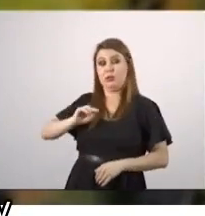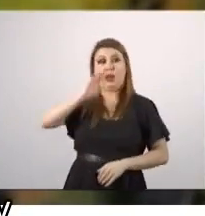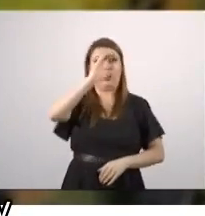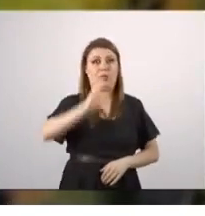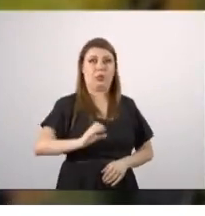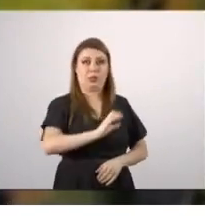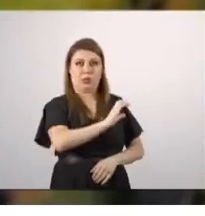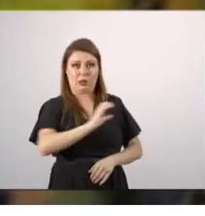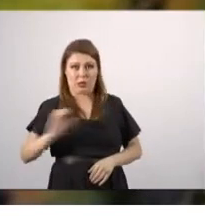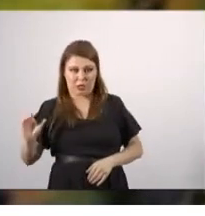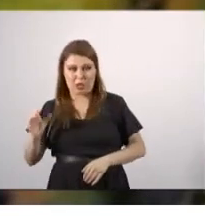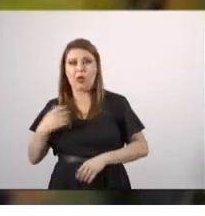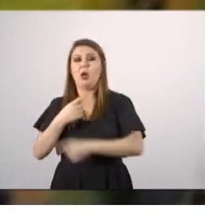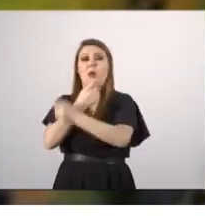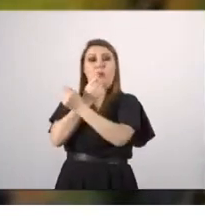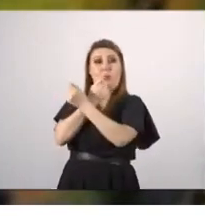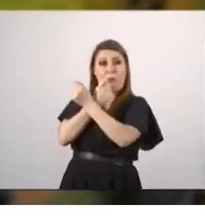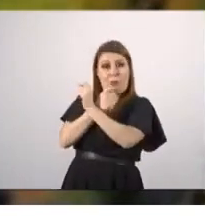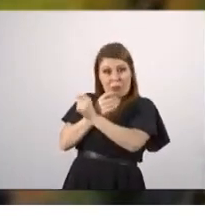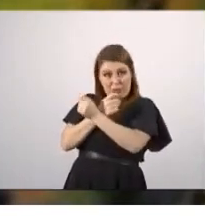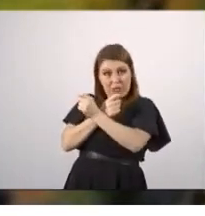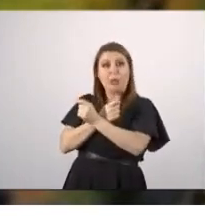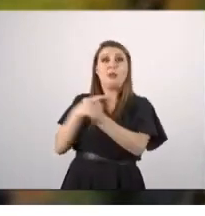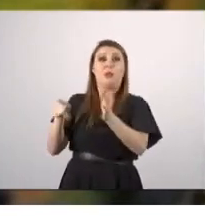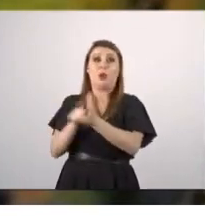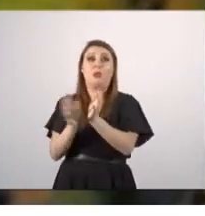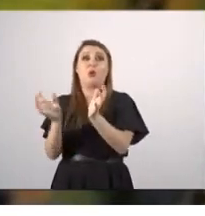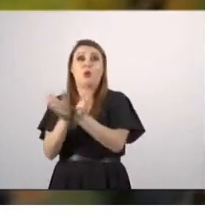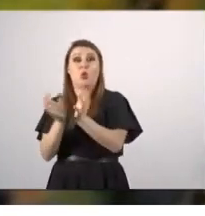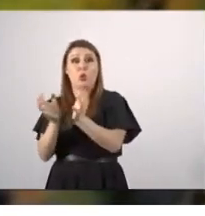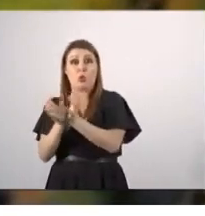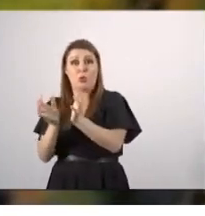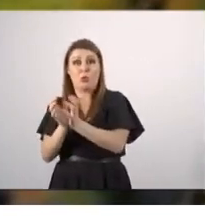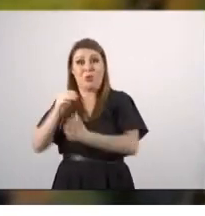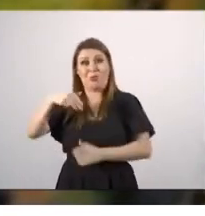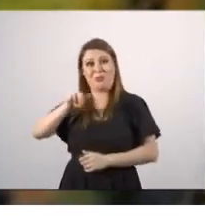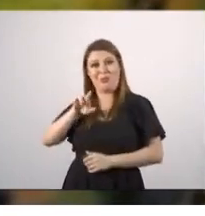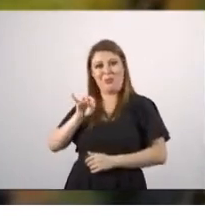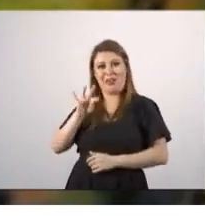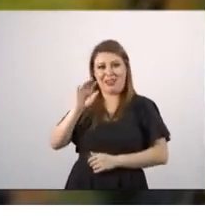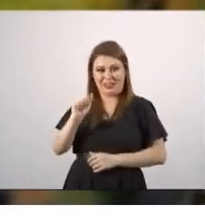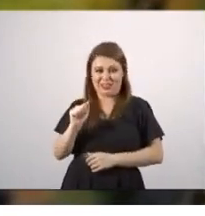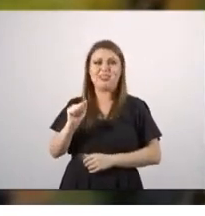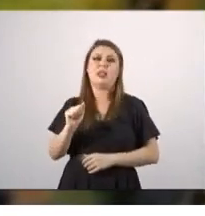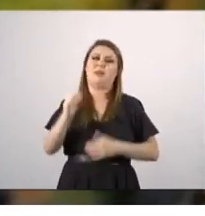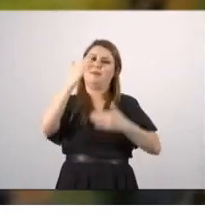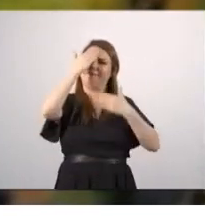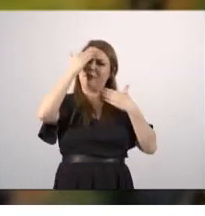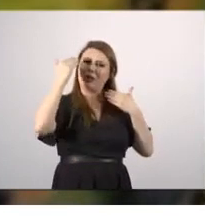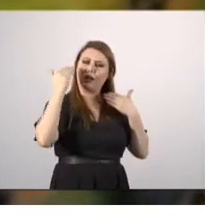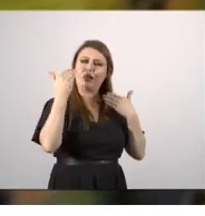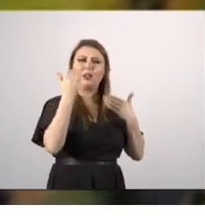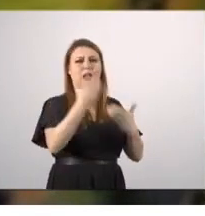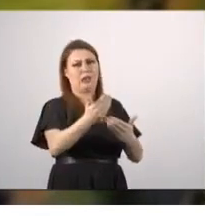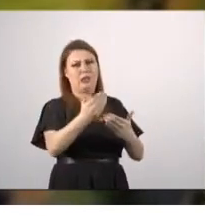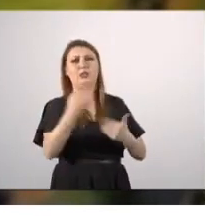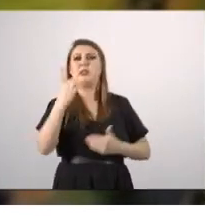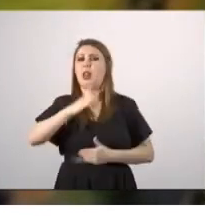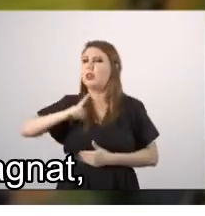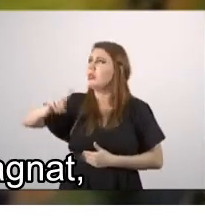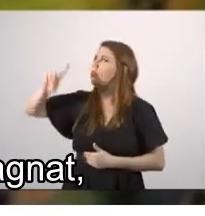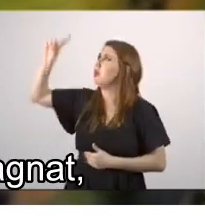Católica, Pontifícia e Marista, vamos agradecer ao nosso Deus